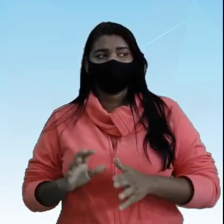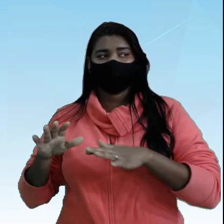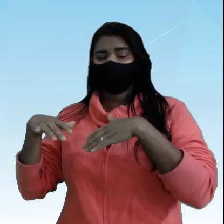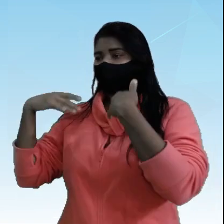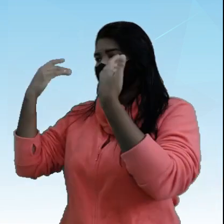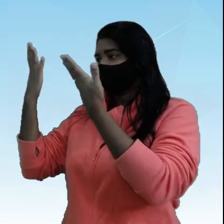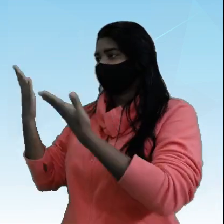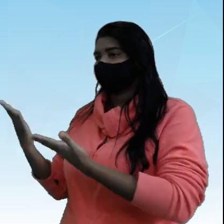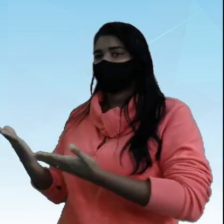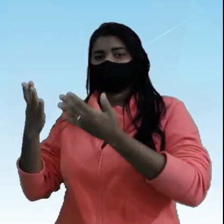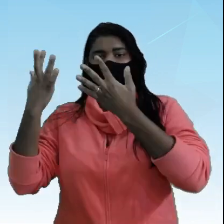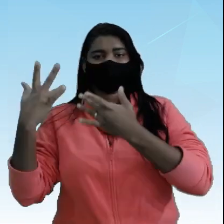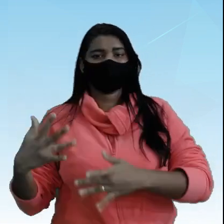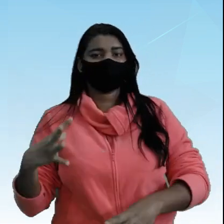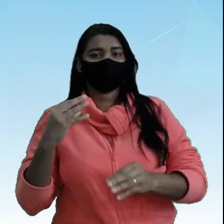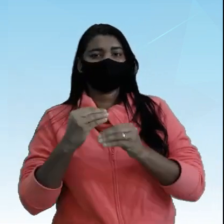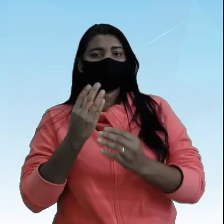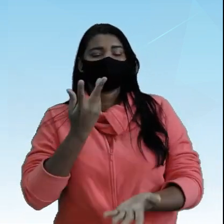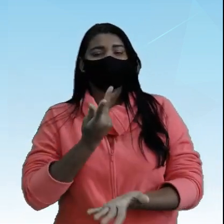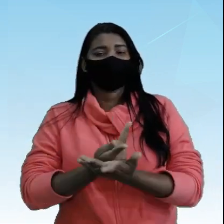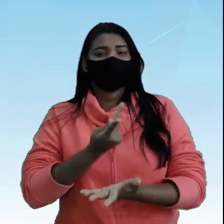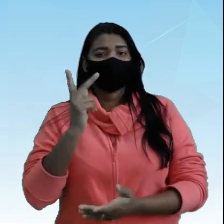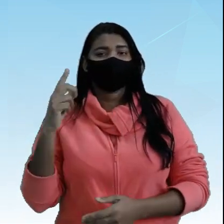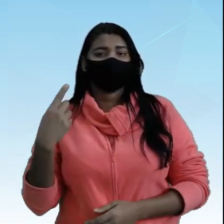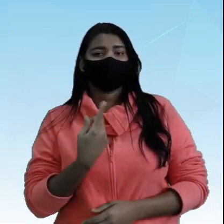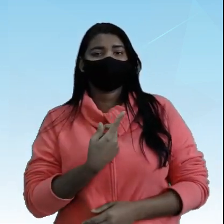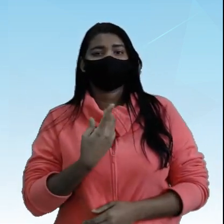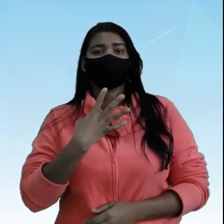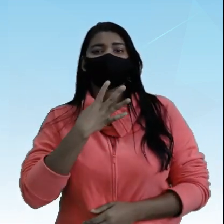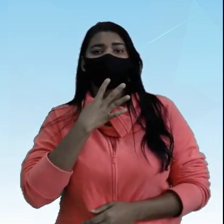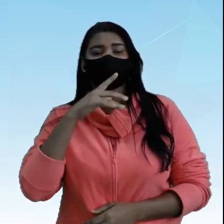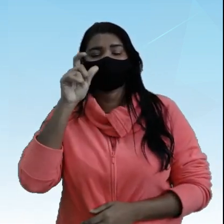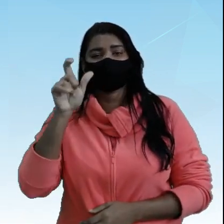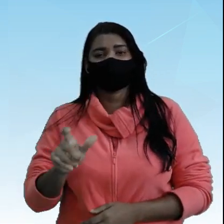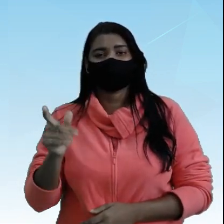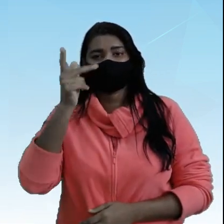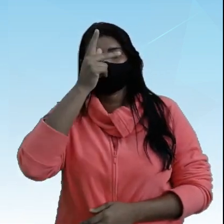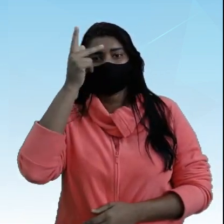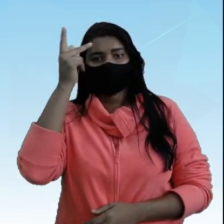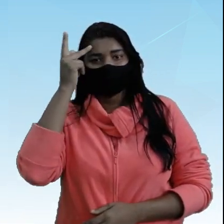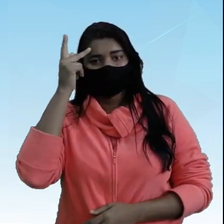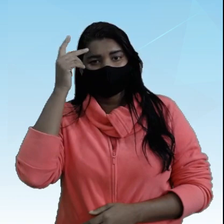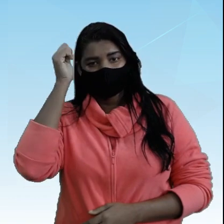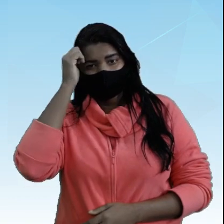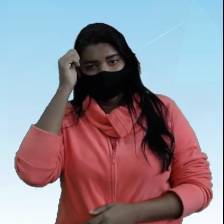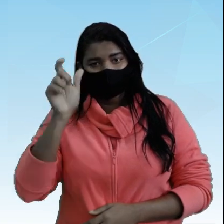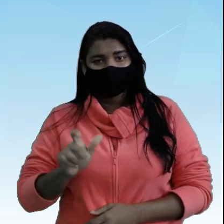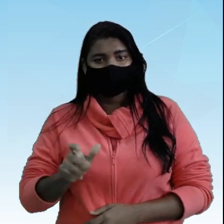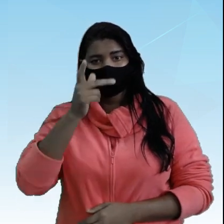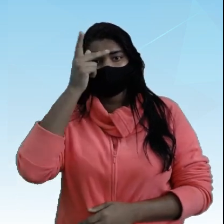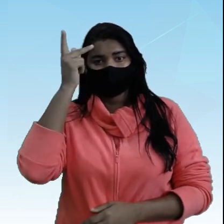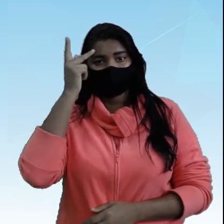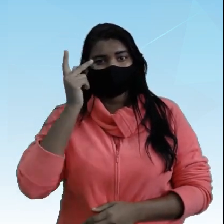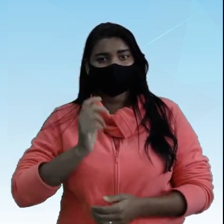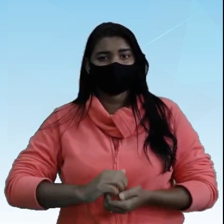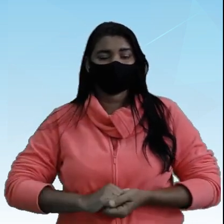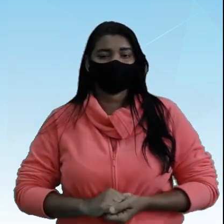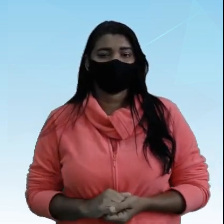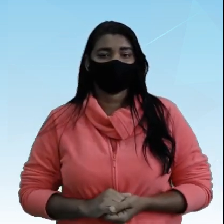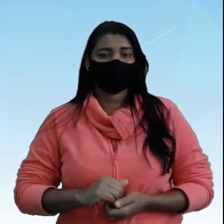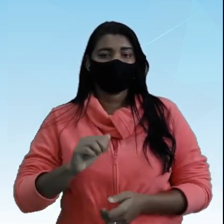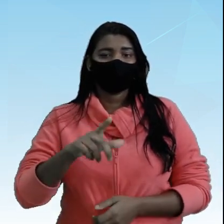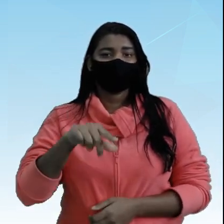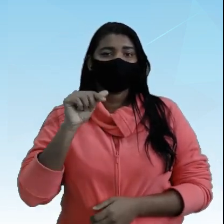gostaria de salientar que muitas vezes nós conhecemos uma pessoa, reconhecemos uma pessoa pelas